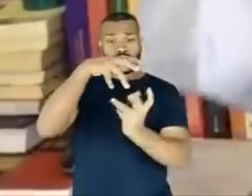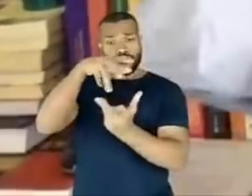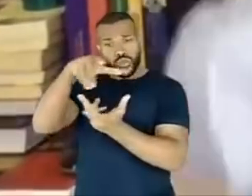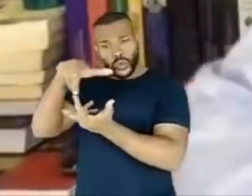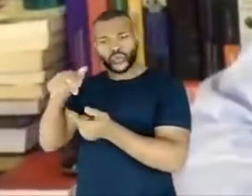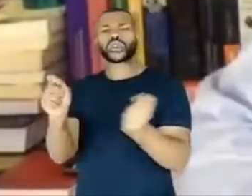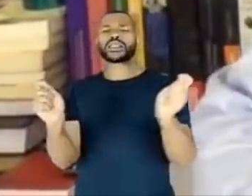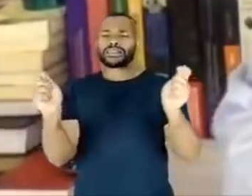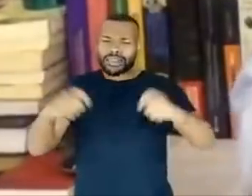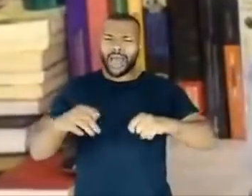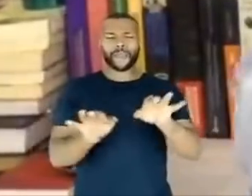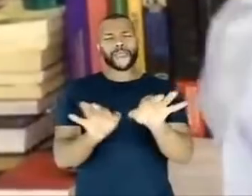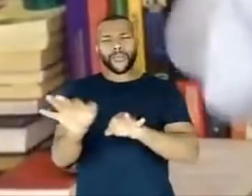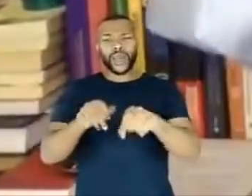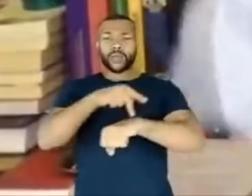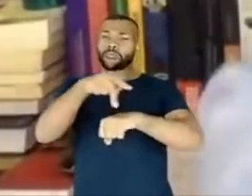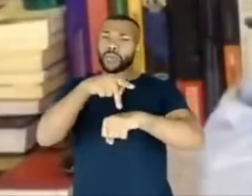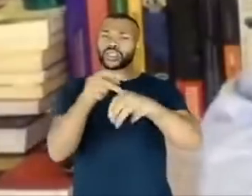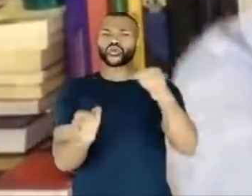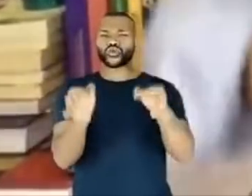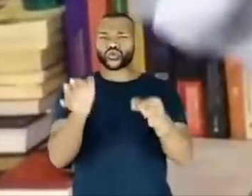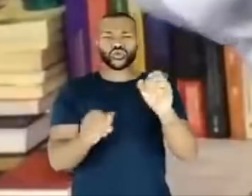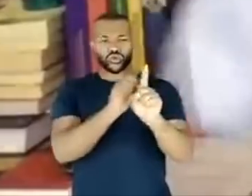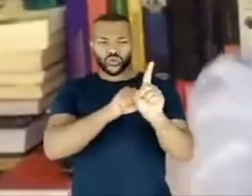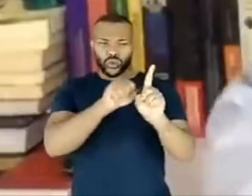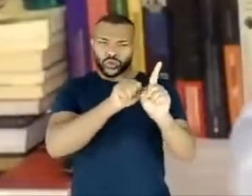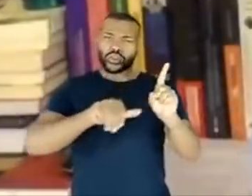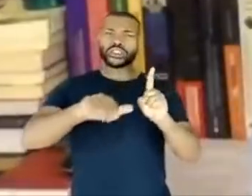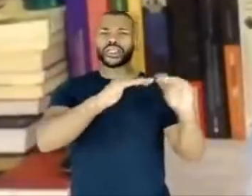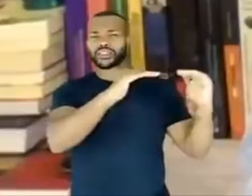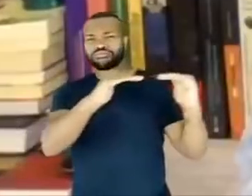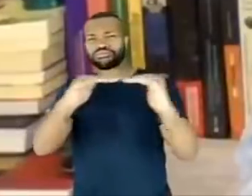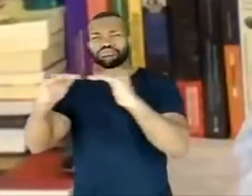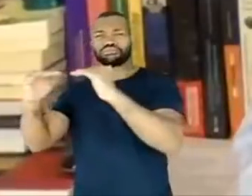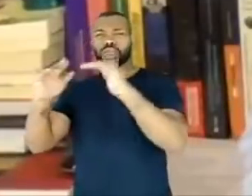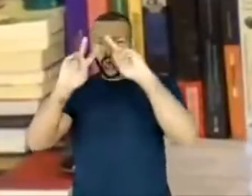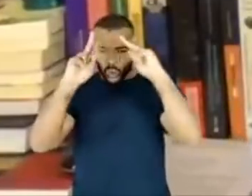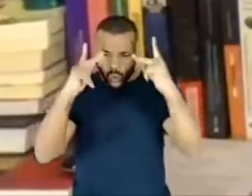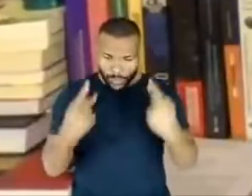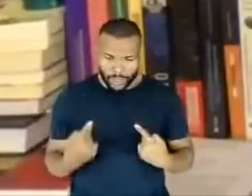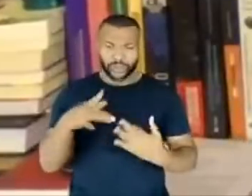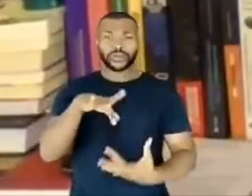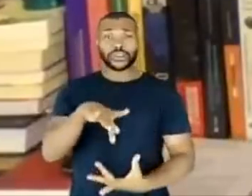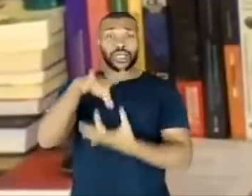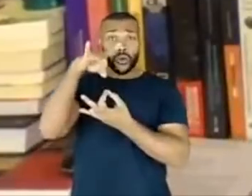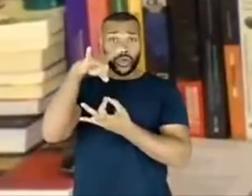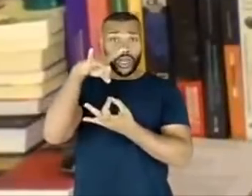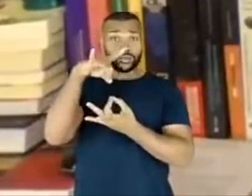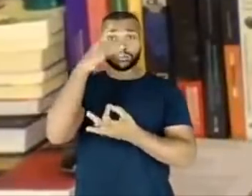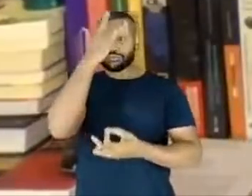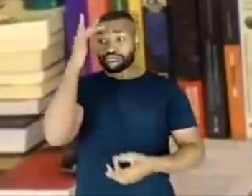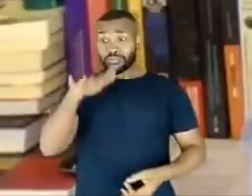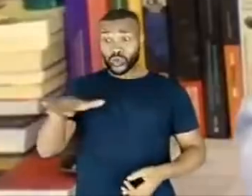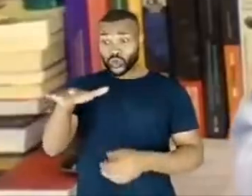um país mais justo, socialmente, mais humano, mais democrático, e que as pessoas mais pobres